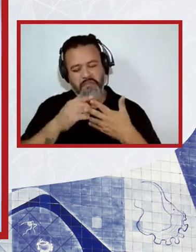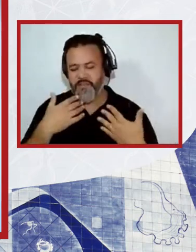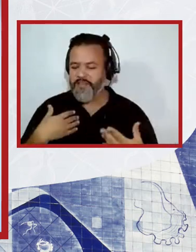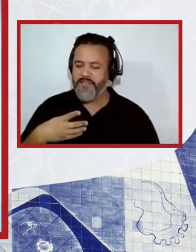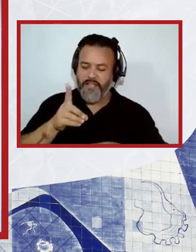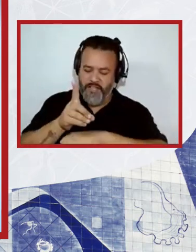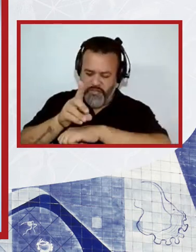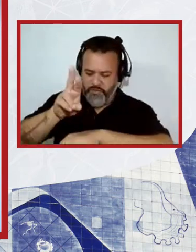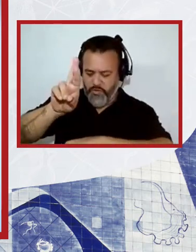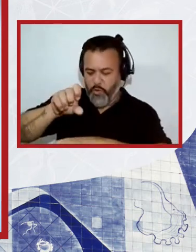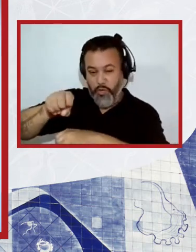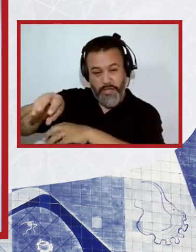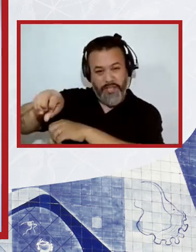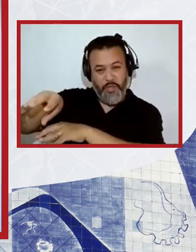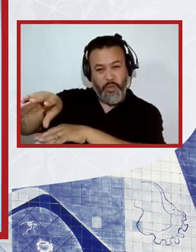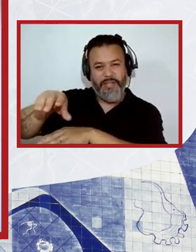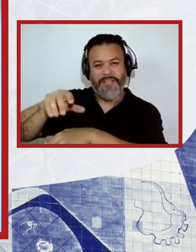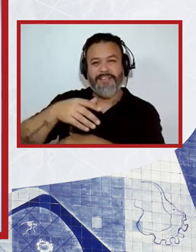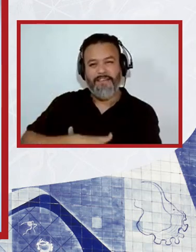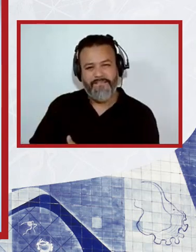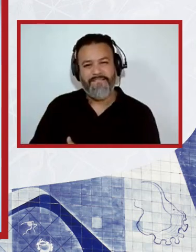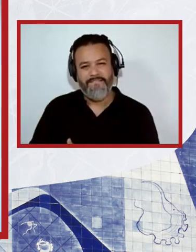educação.